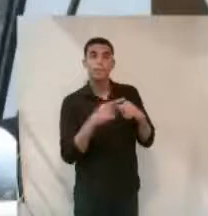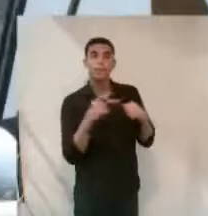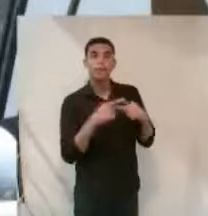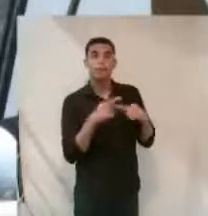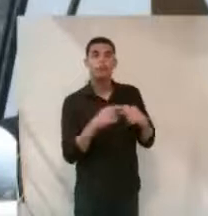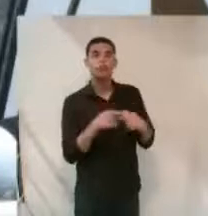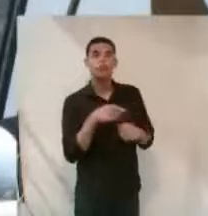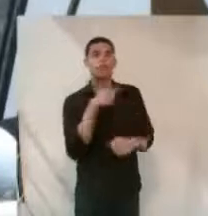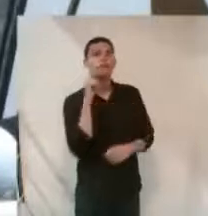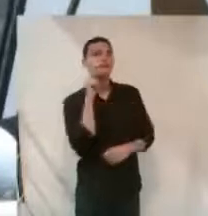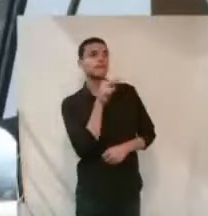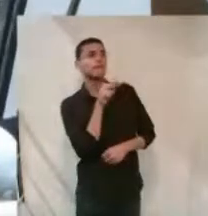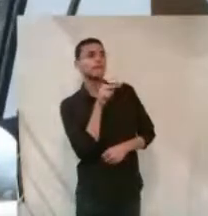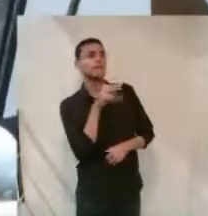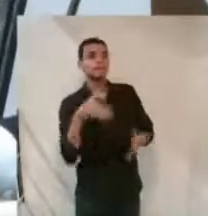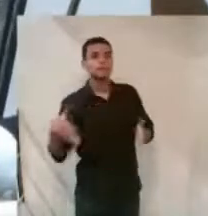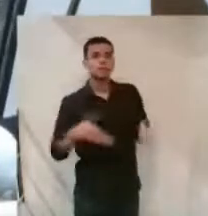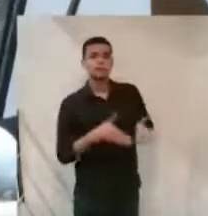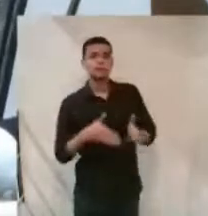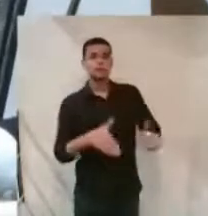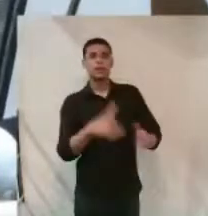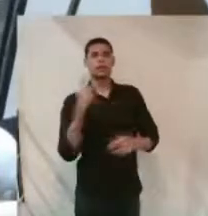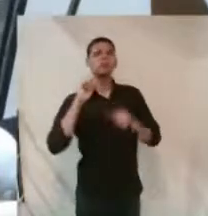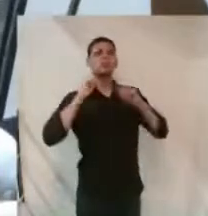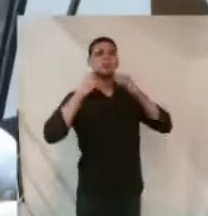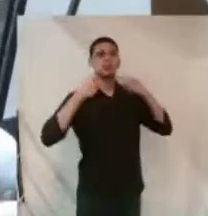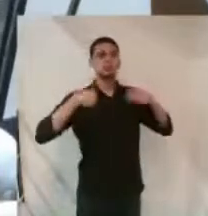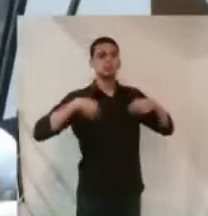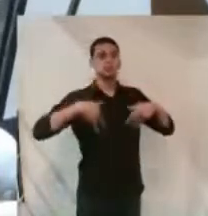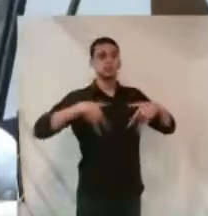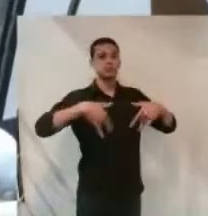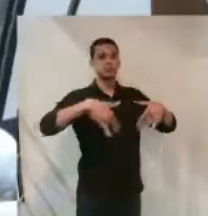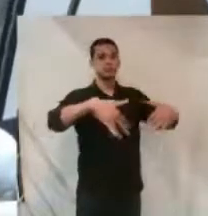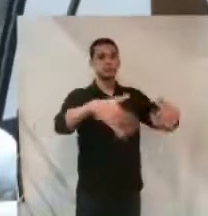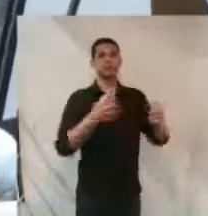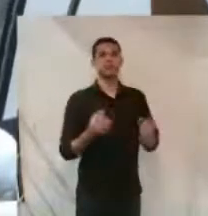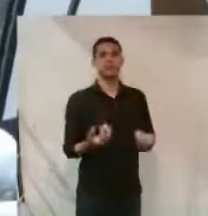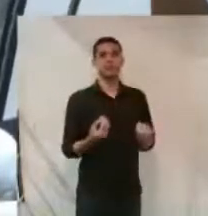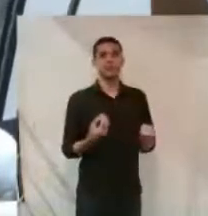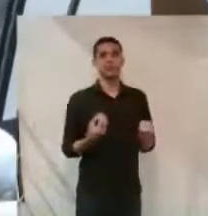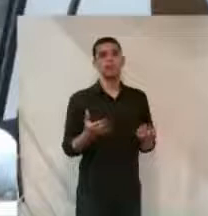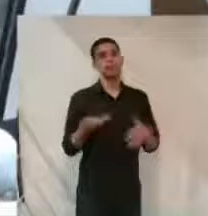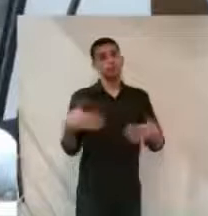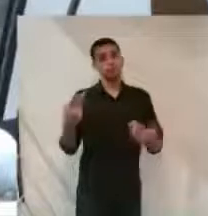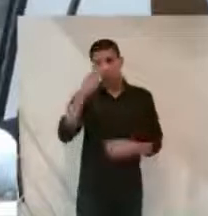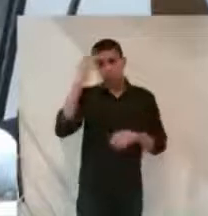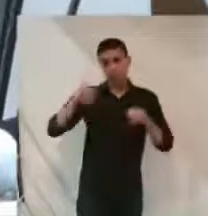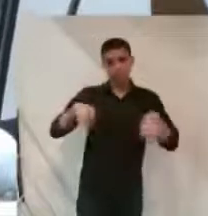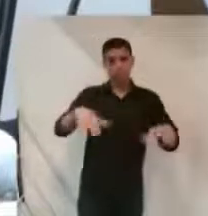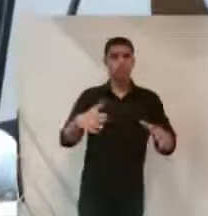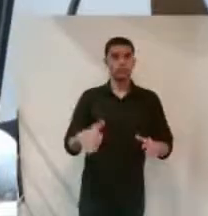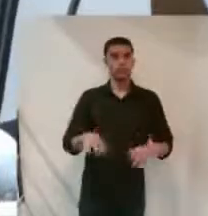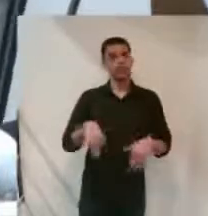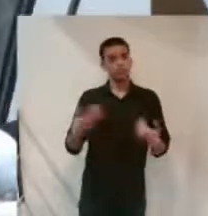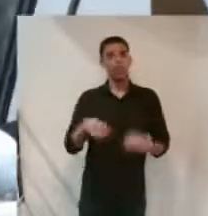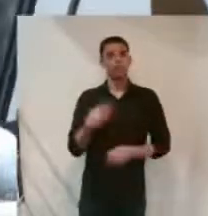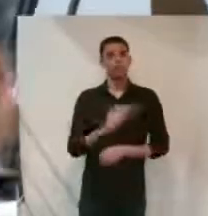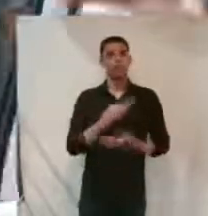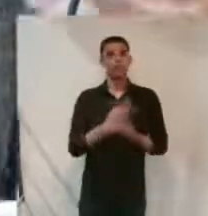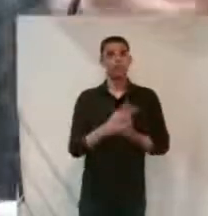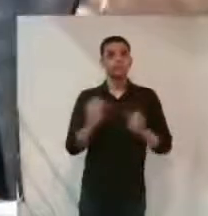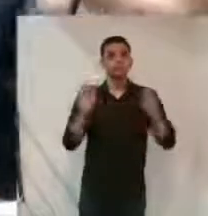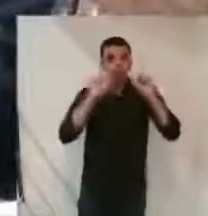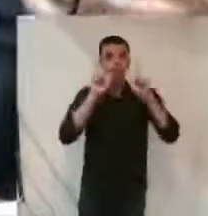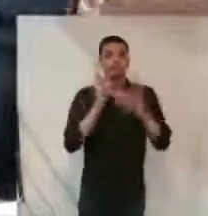está jogando. Então, é preciso que a gente mantenha sempre essa fiscalização ativa para evitar que cheguem novidades para a gente. Muito obrigado. Obrigado a